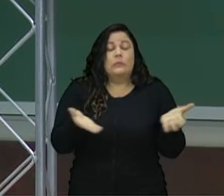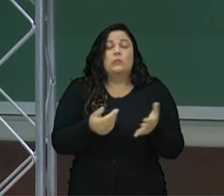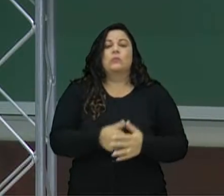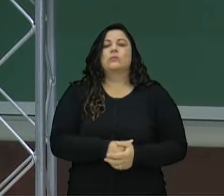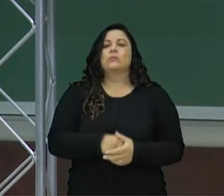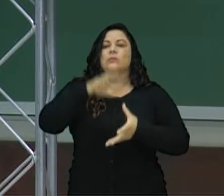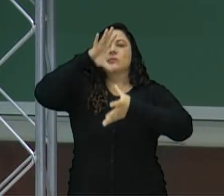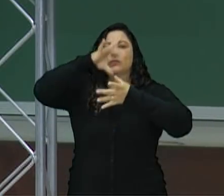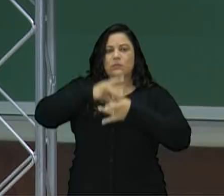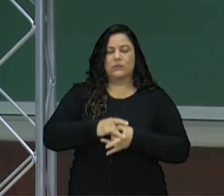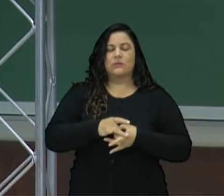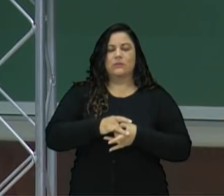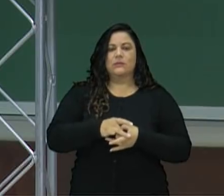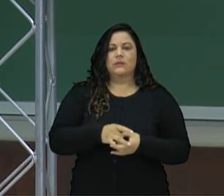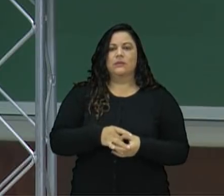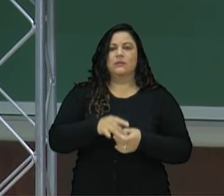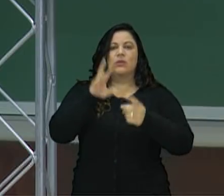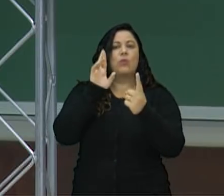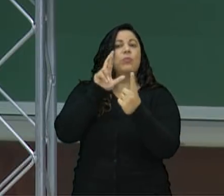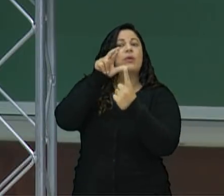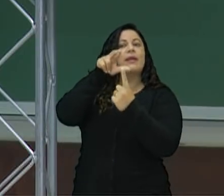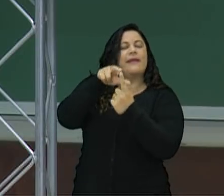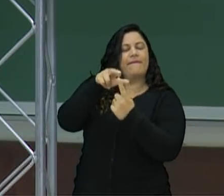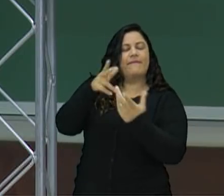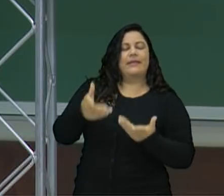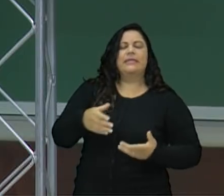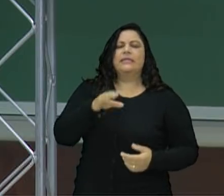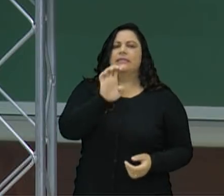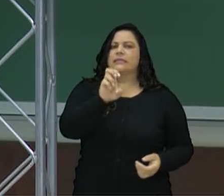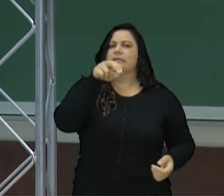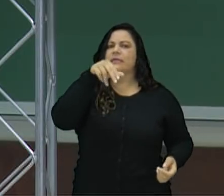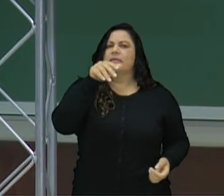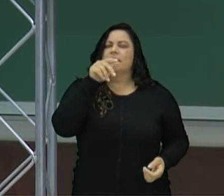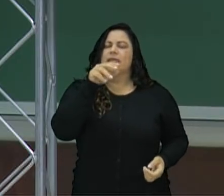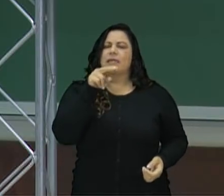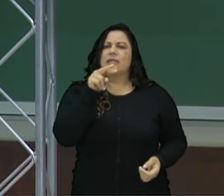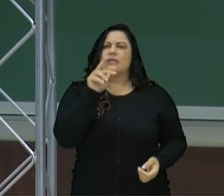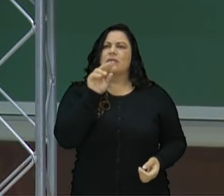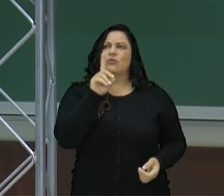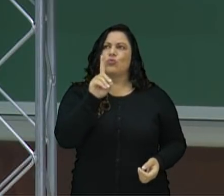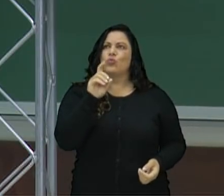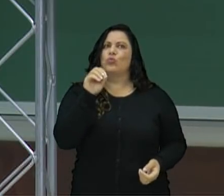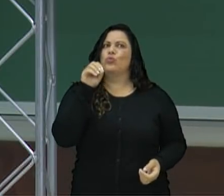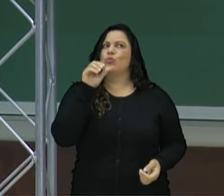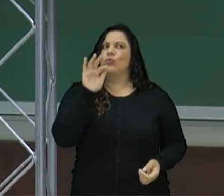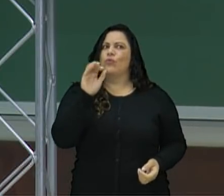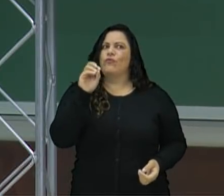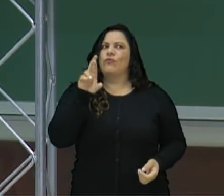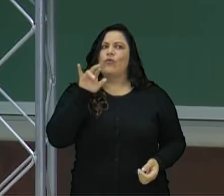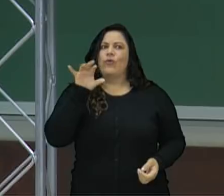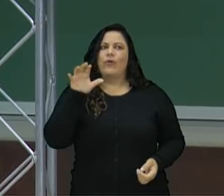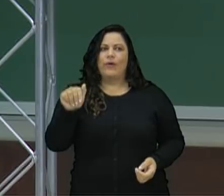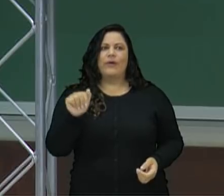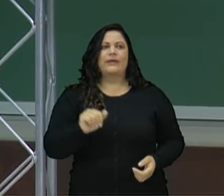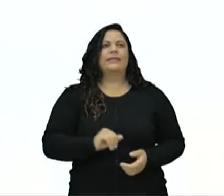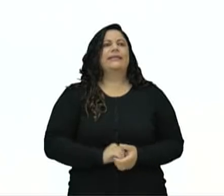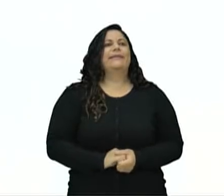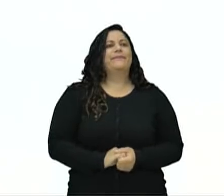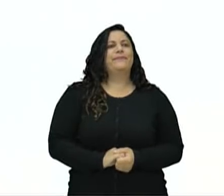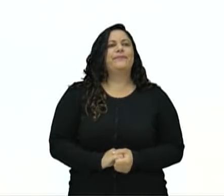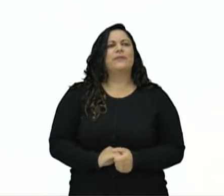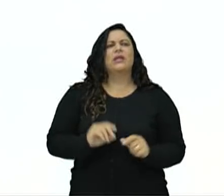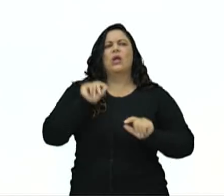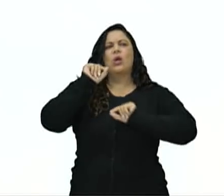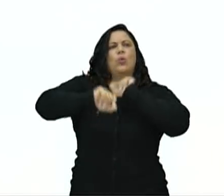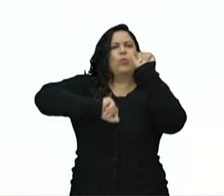para fazer a coesão por referência endofórica. O que isso significa? Então, a coesão por referência endofórica